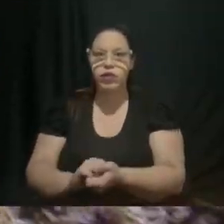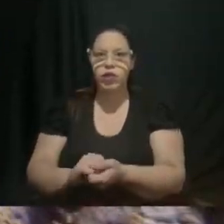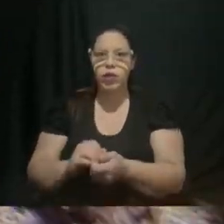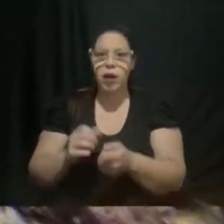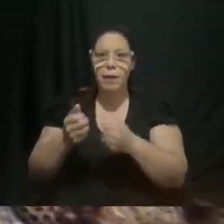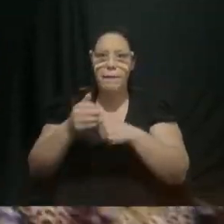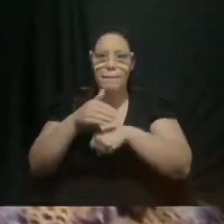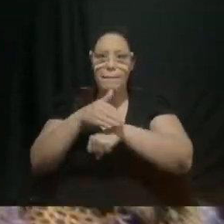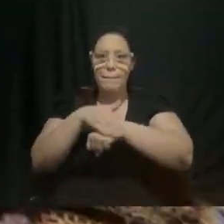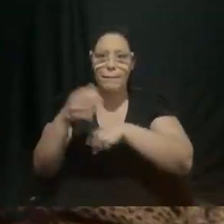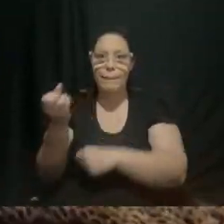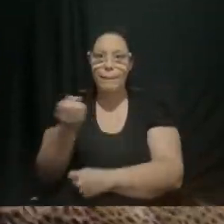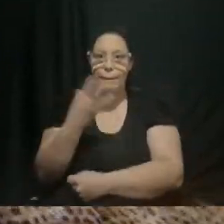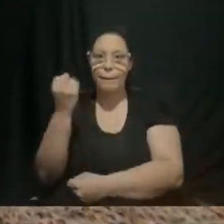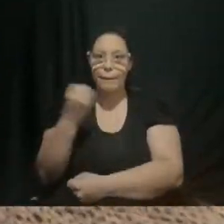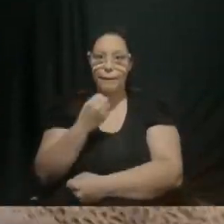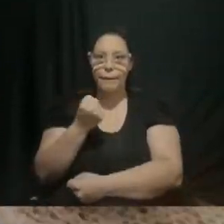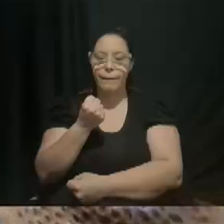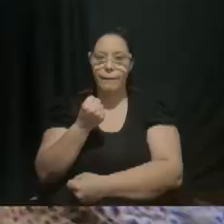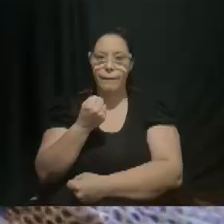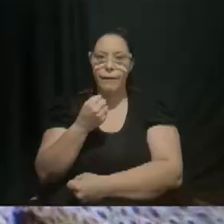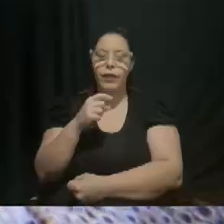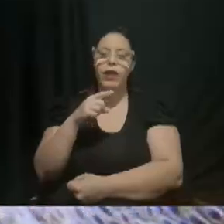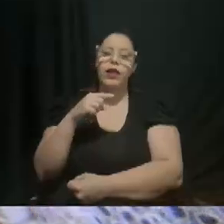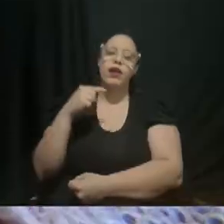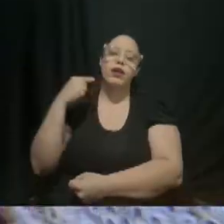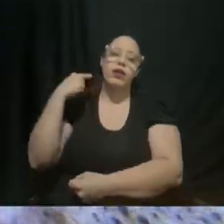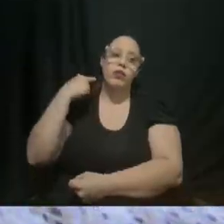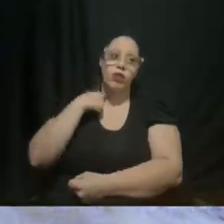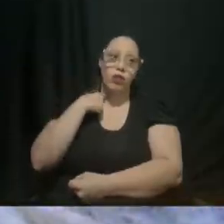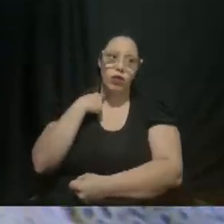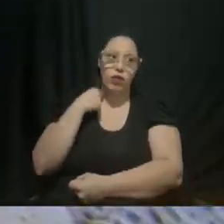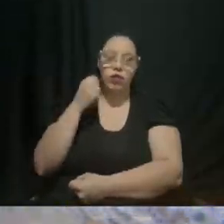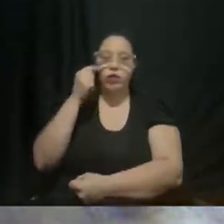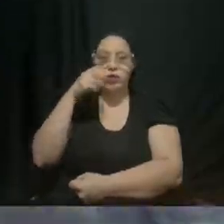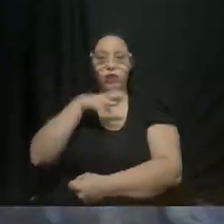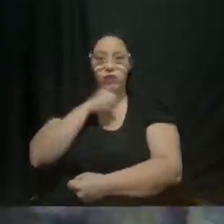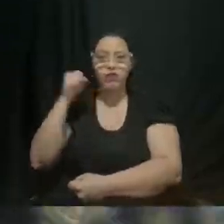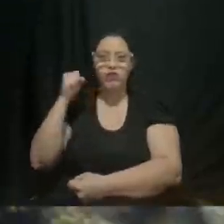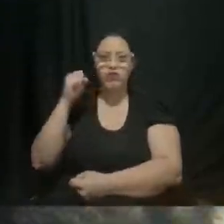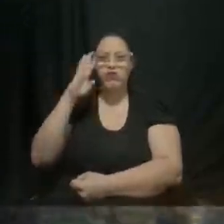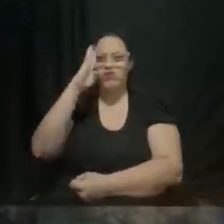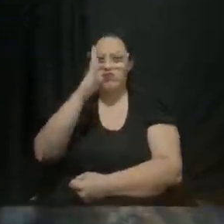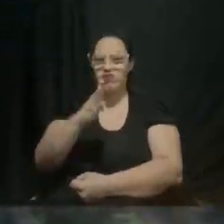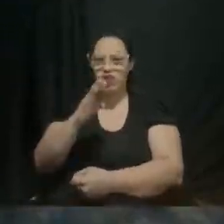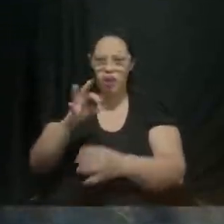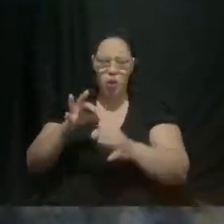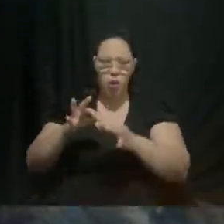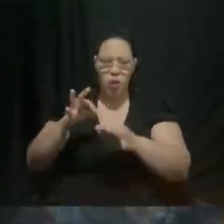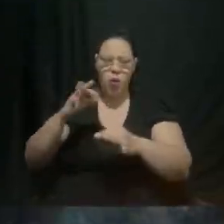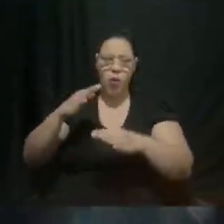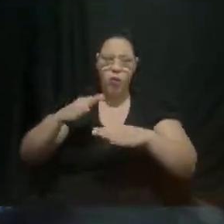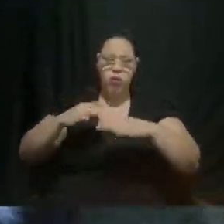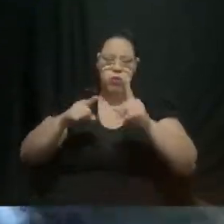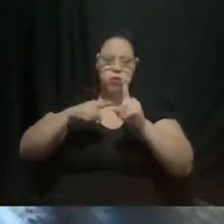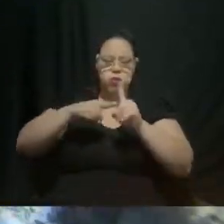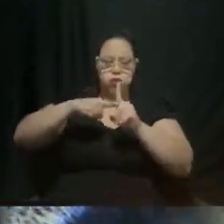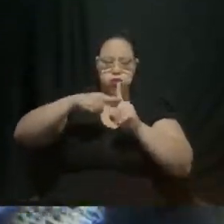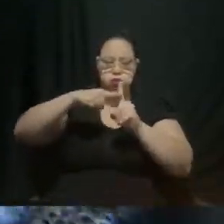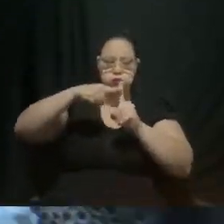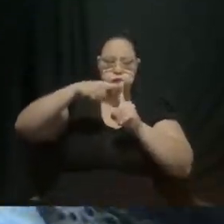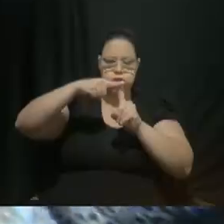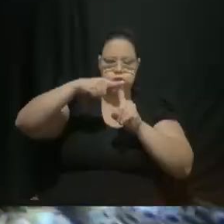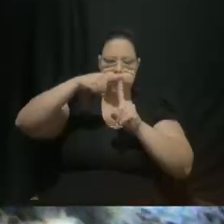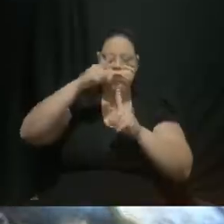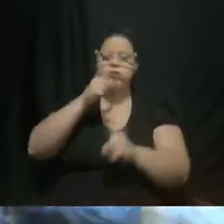e abril de 2024. A principal hipótese é que o aumento da temperatura da água seja a causa do fenômeno, já